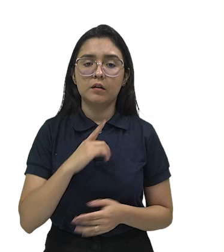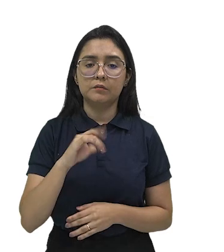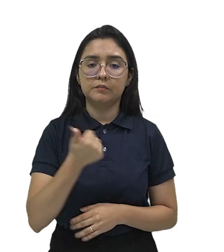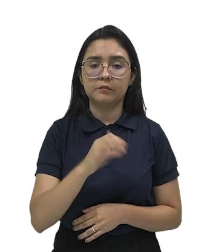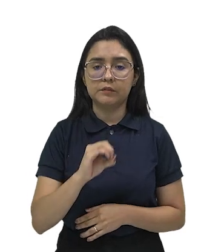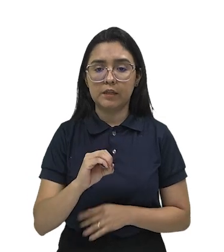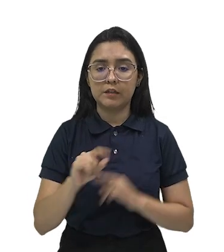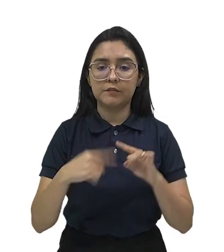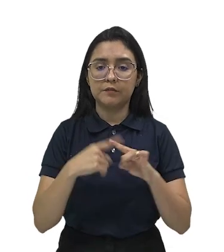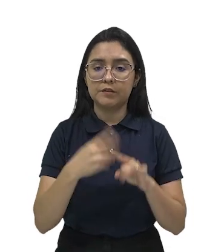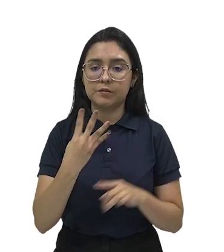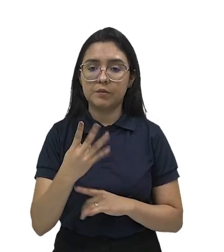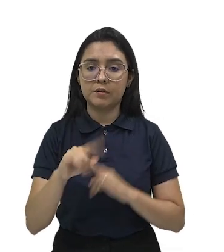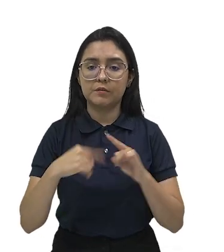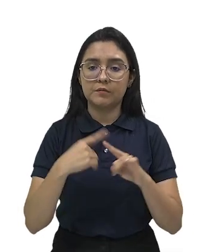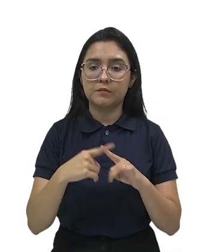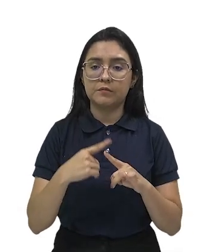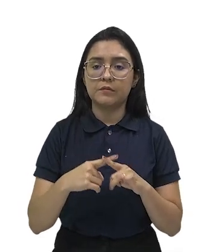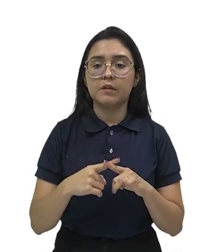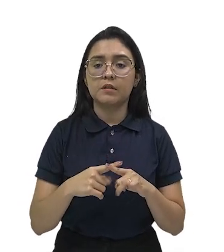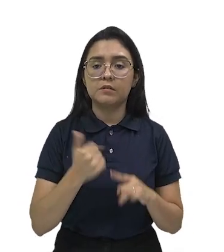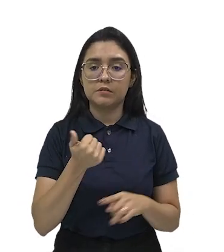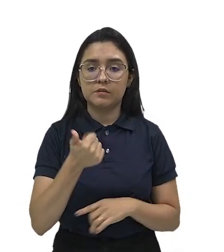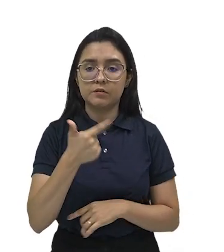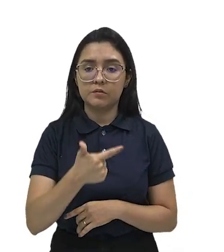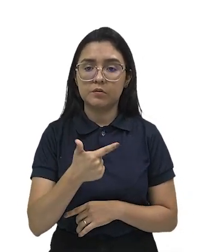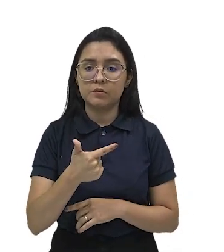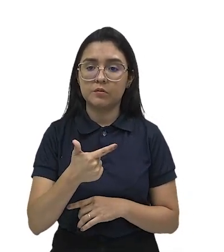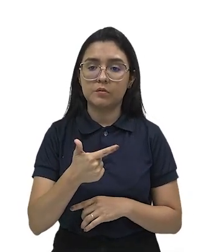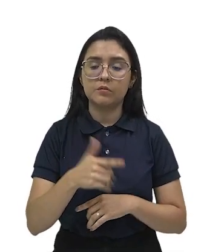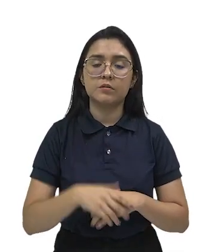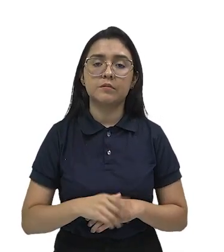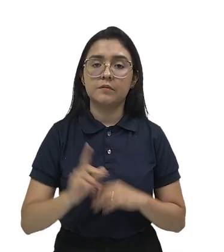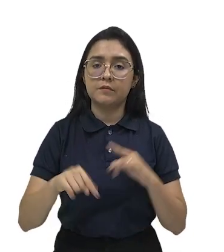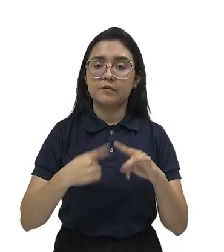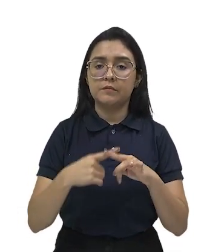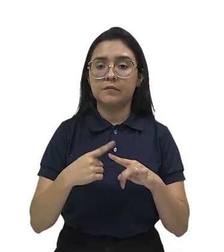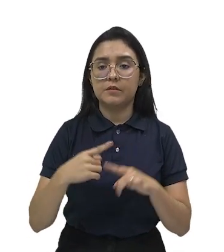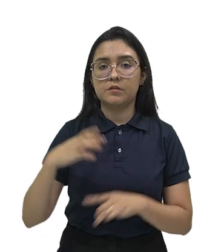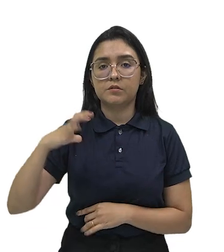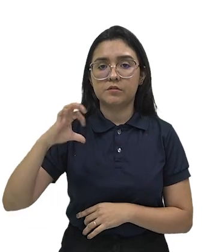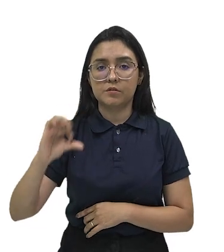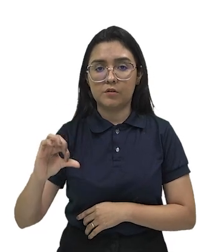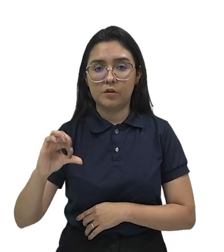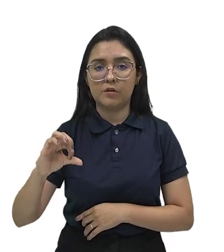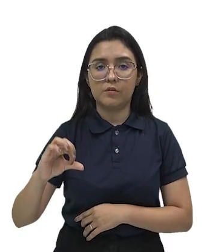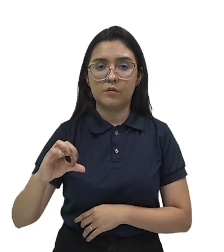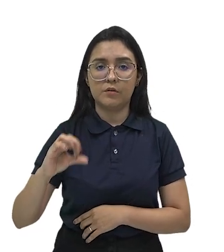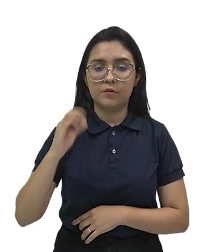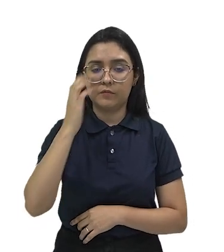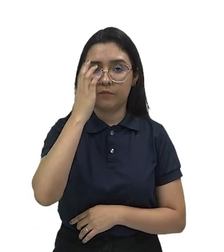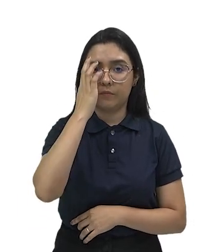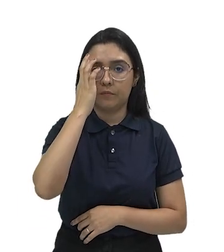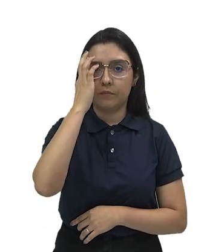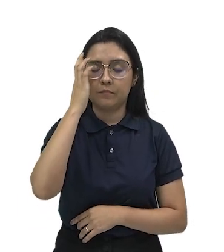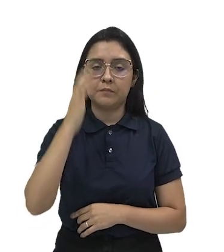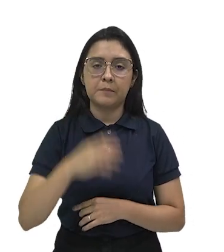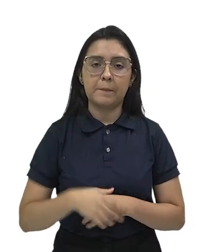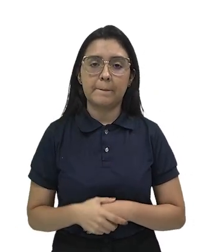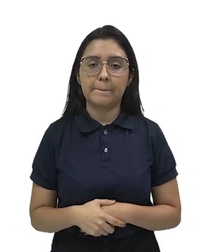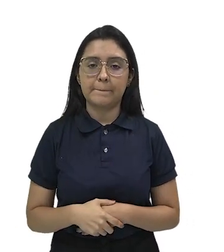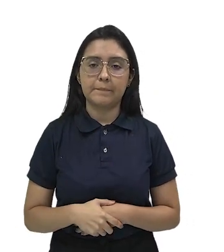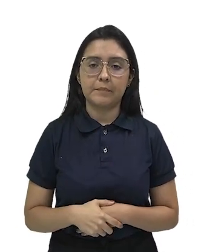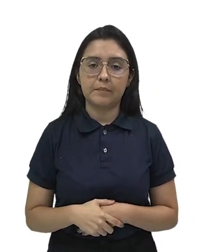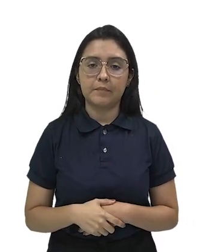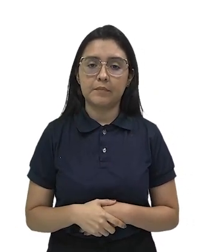10... vezes 4, vezes 12, vezes 9.